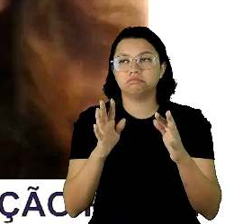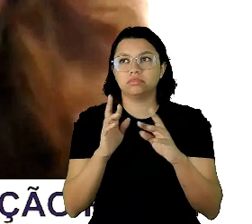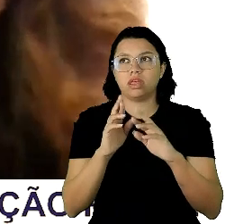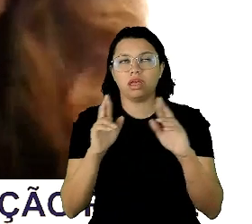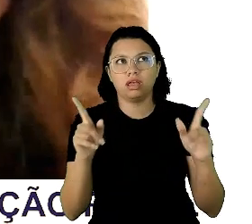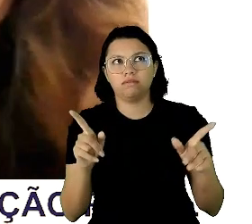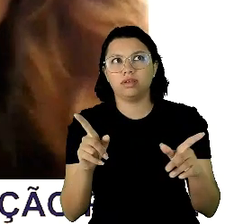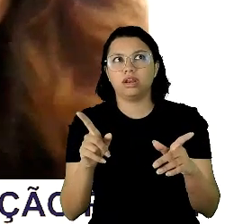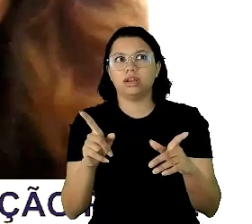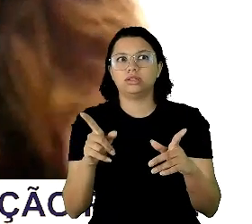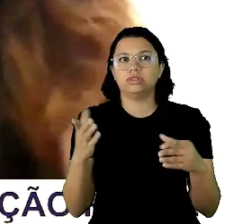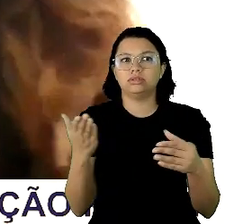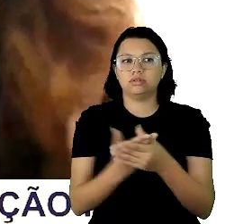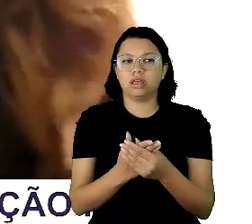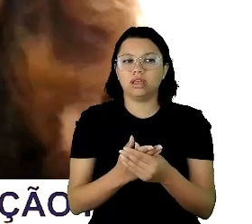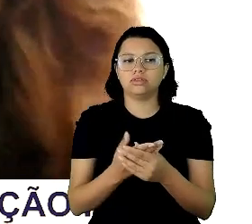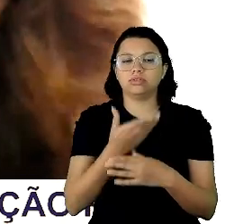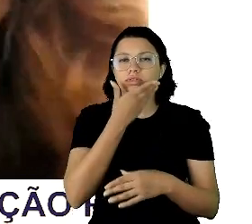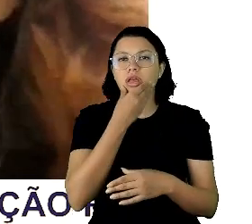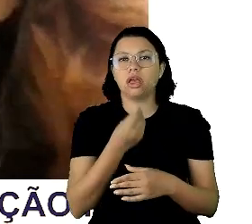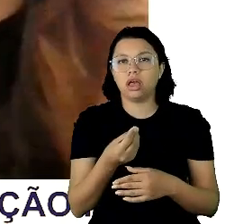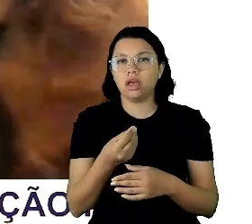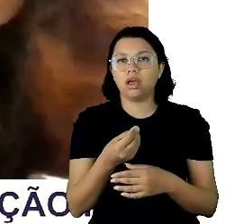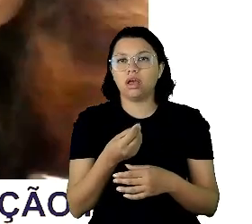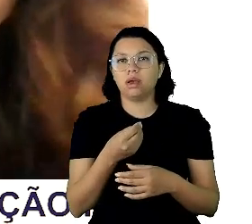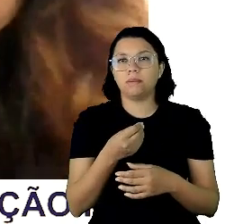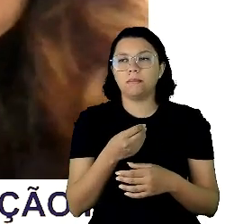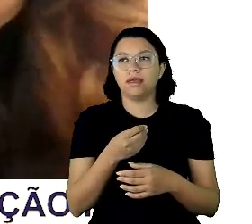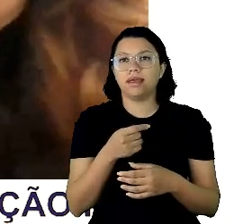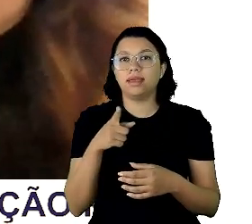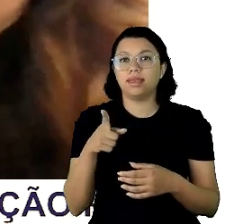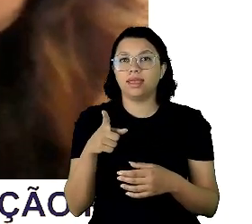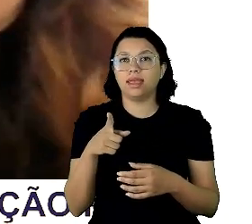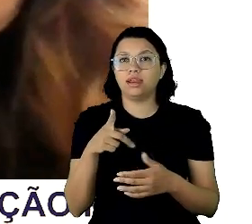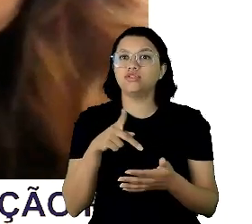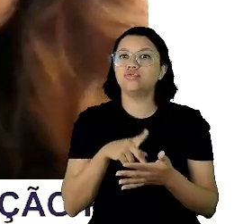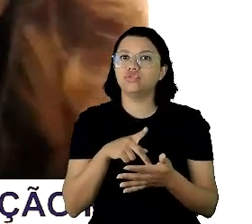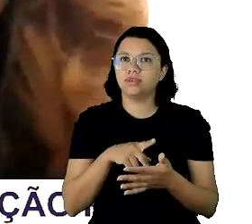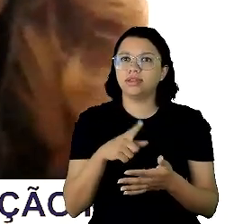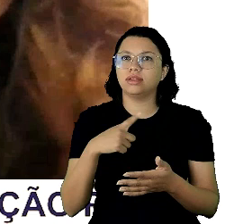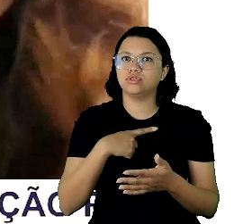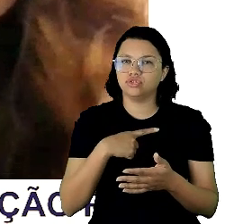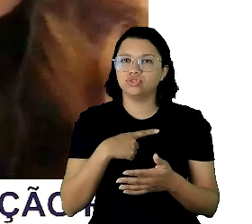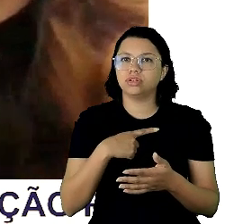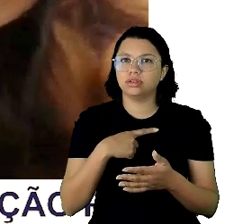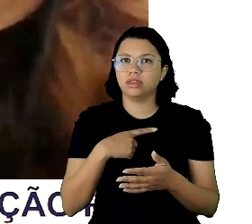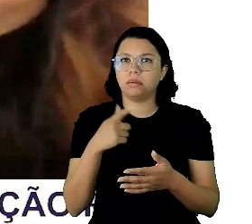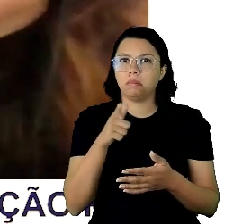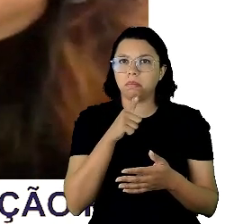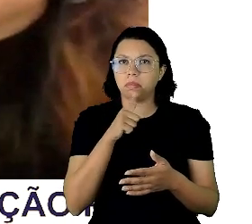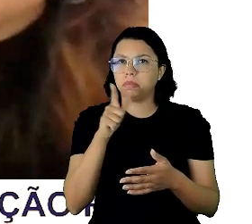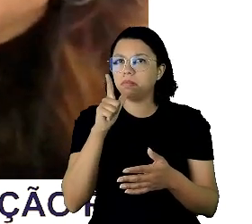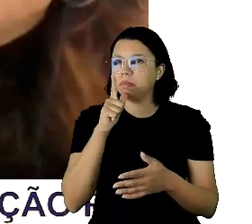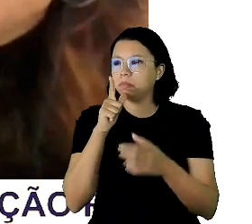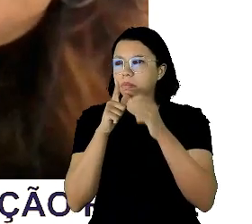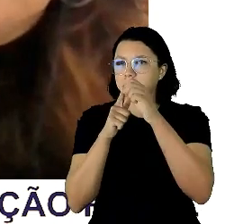do rapaz, que foi o emblemático lá, que ele realmente tinha ejaculado, então a prova do crime estava lá, né?